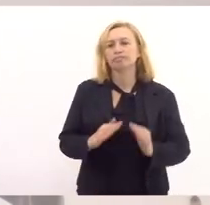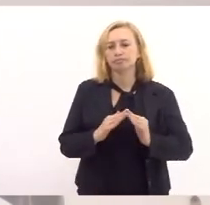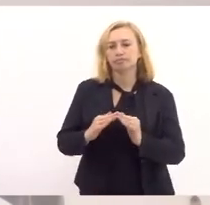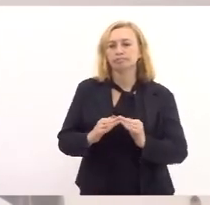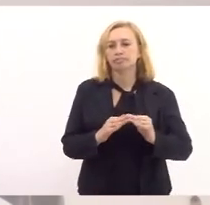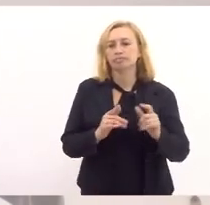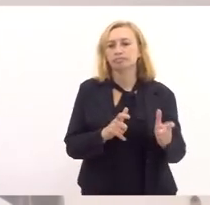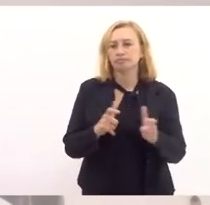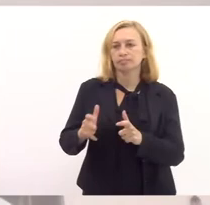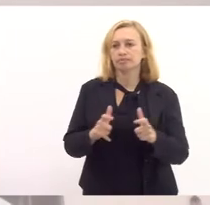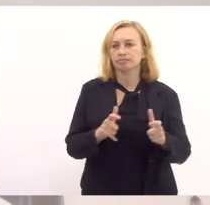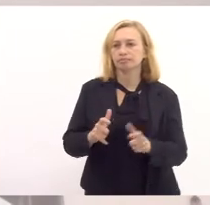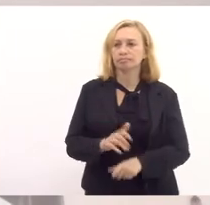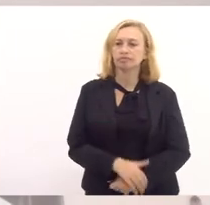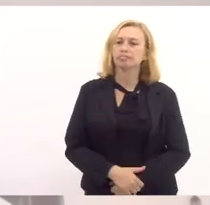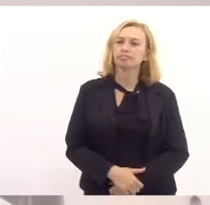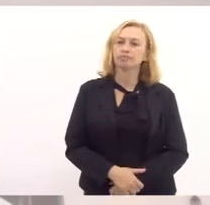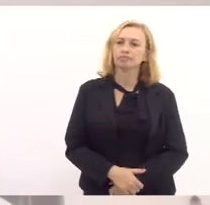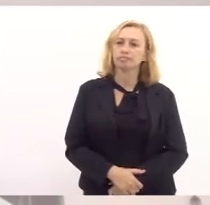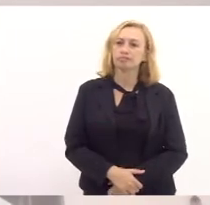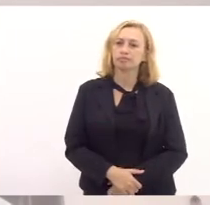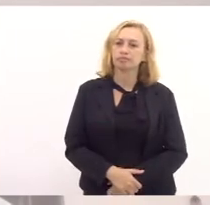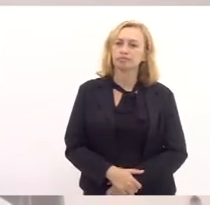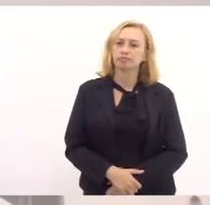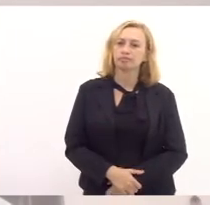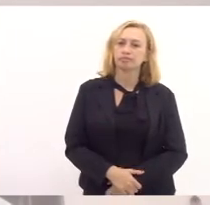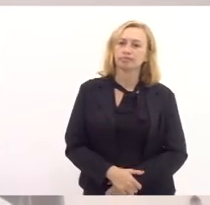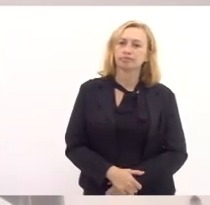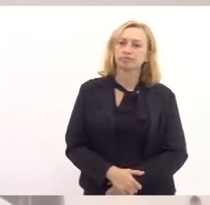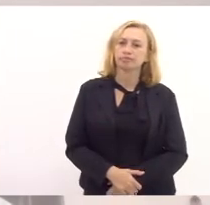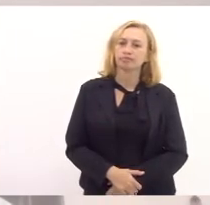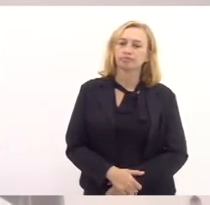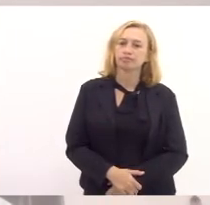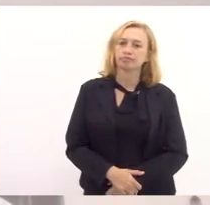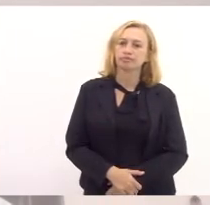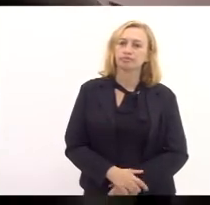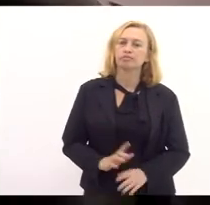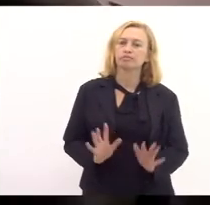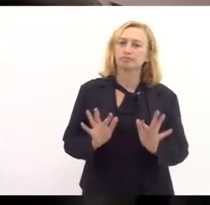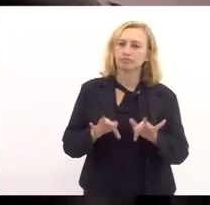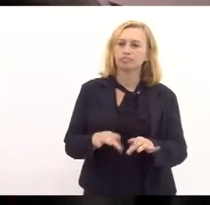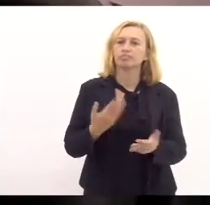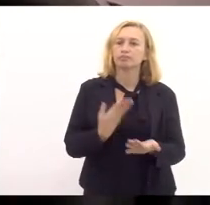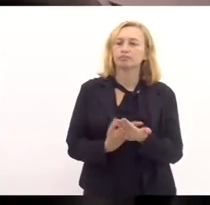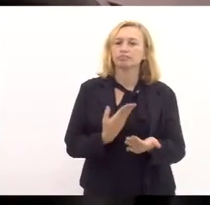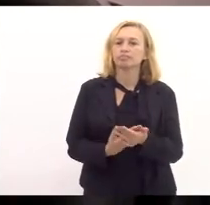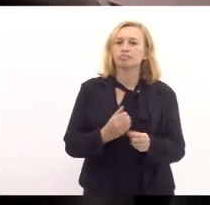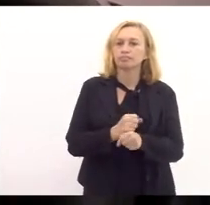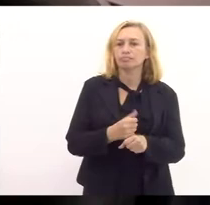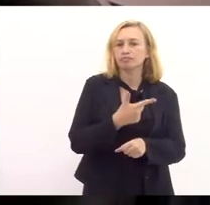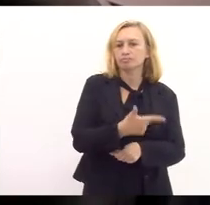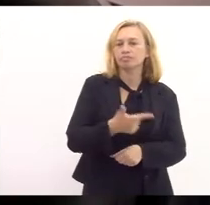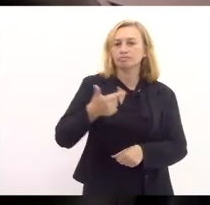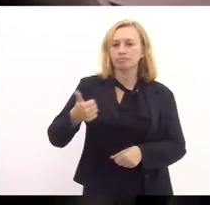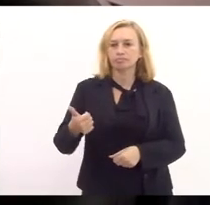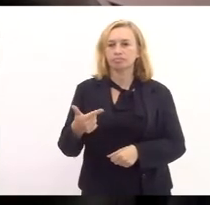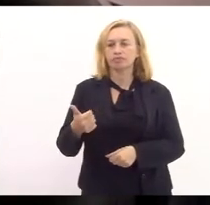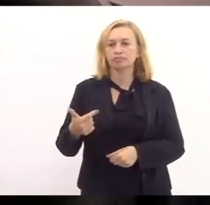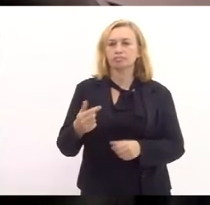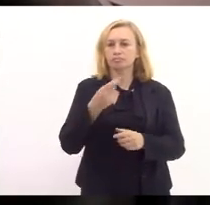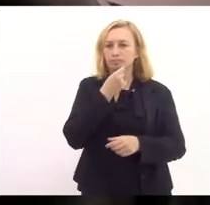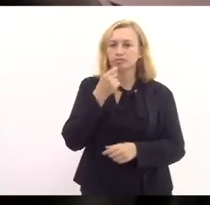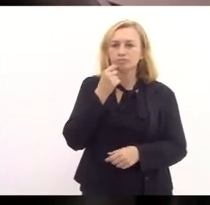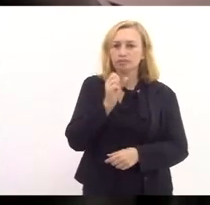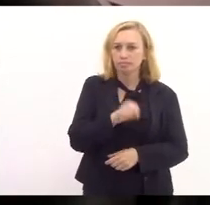Esse estudo é até 22 de setembro, isso? Não, sim. Ele, a gente vai pedir... A priori, nós temos a conclusão do estudo para 22 Vamos, de setembro, sim. A gente faz a requisição. É,